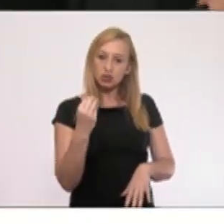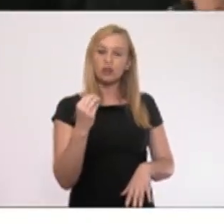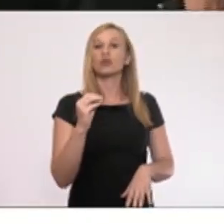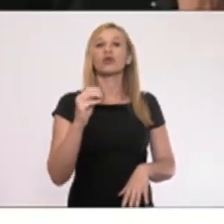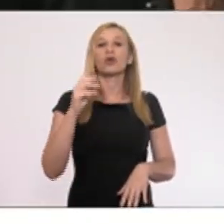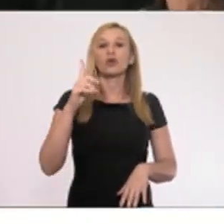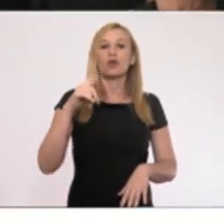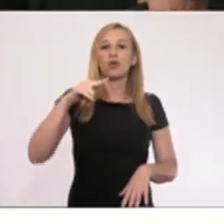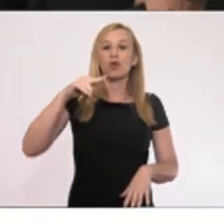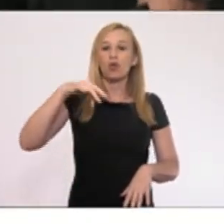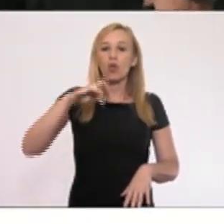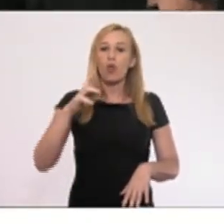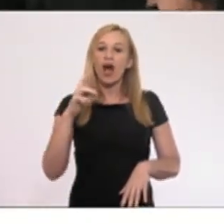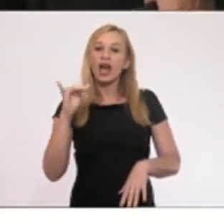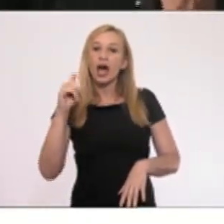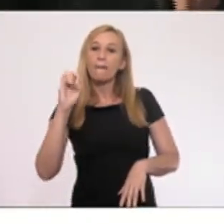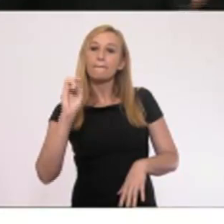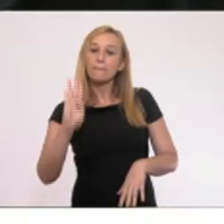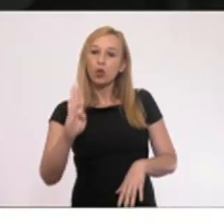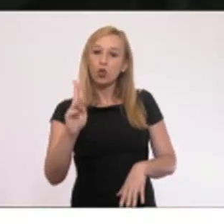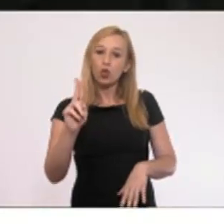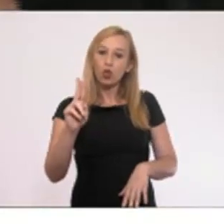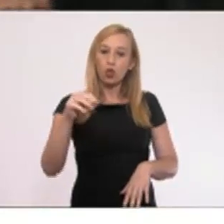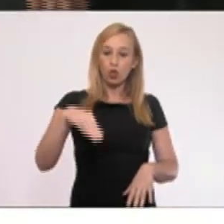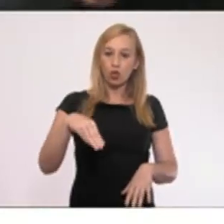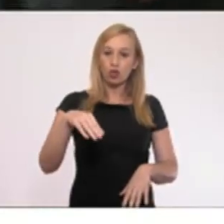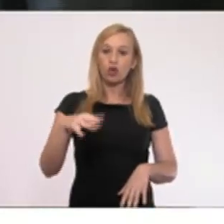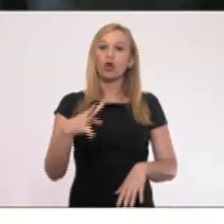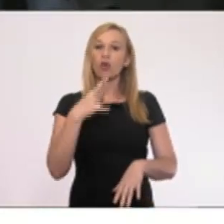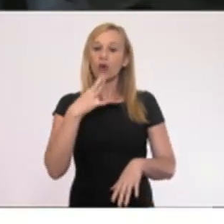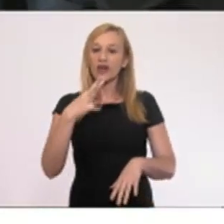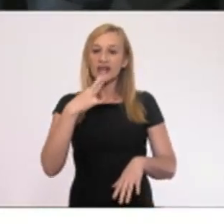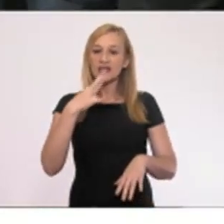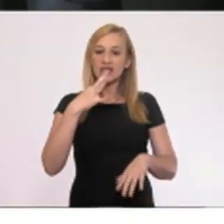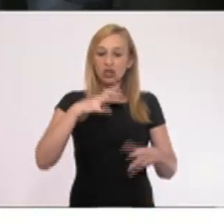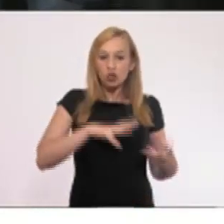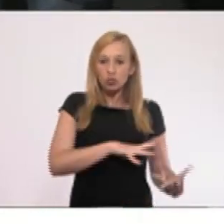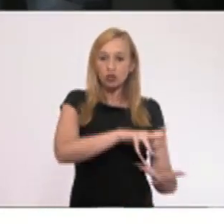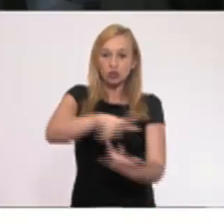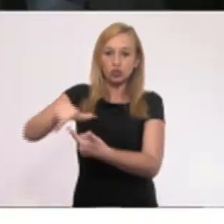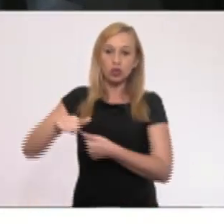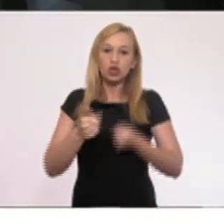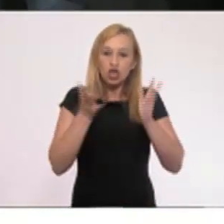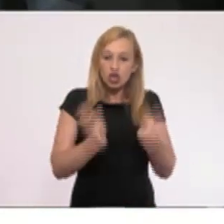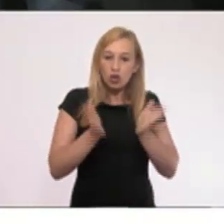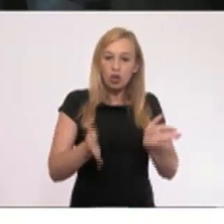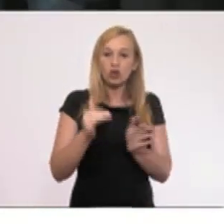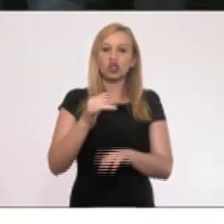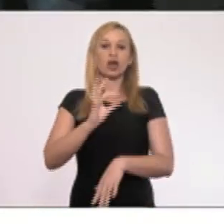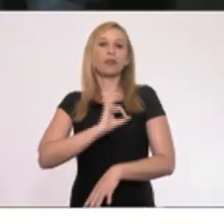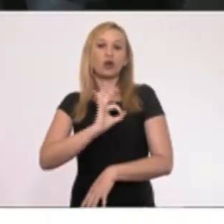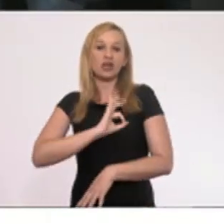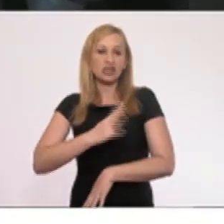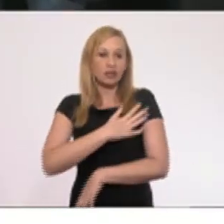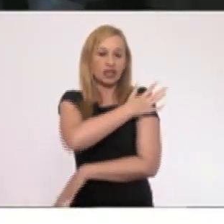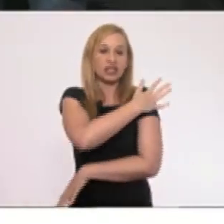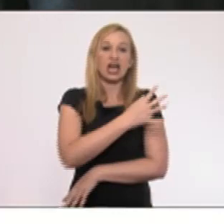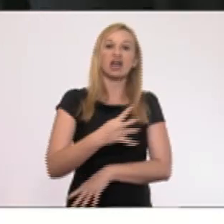anos, conhecido internacionalmente, e a Polícia Militar hoje, numa ação extremamente